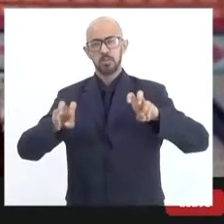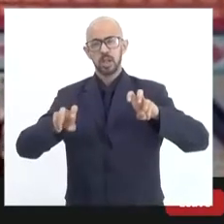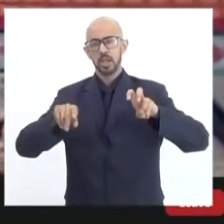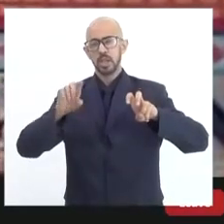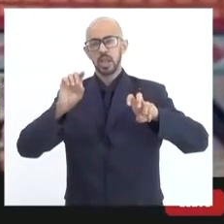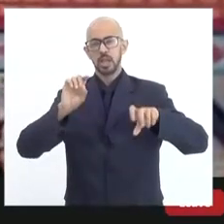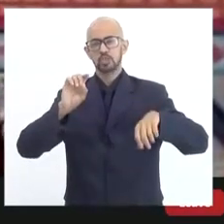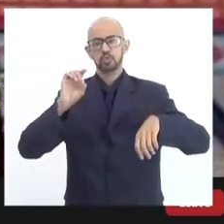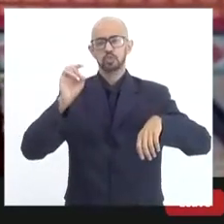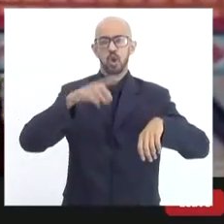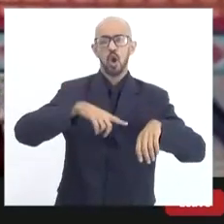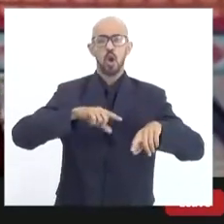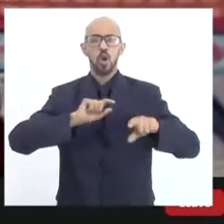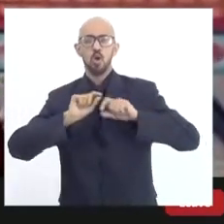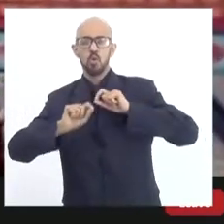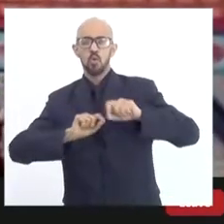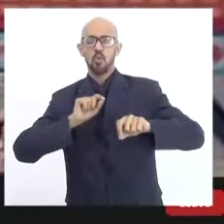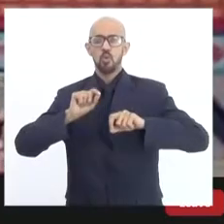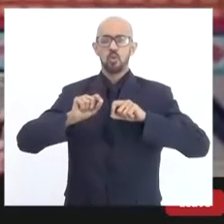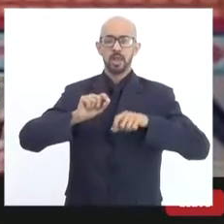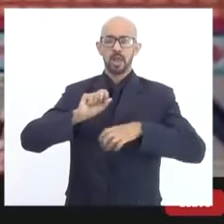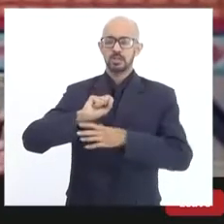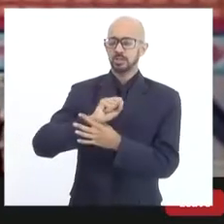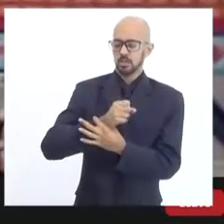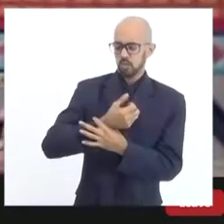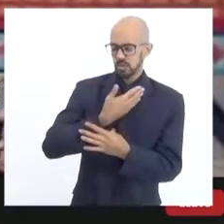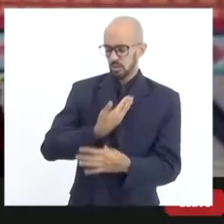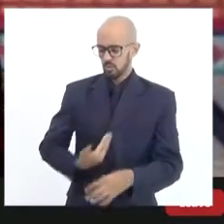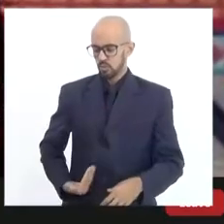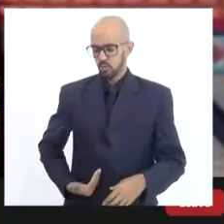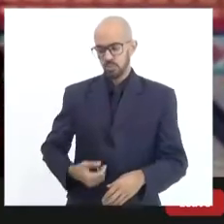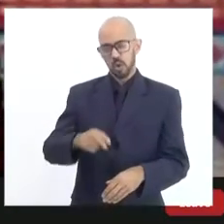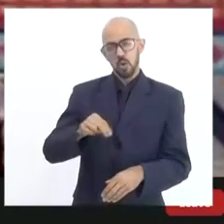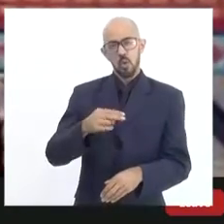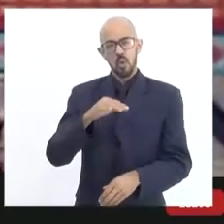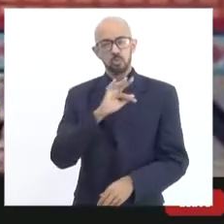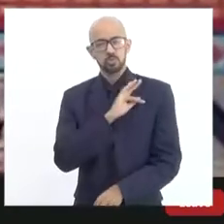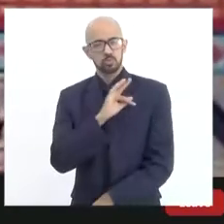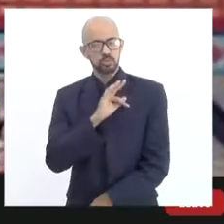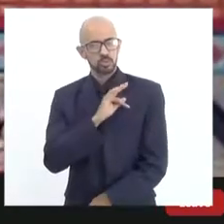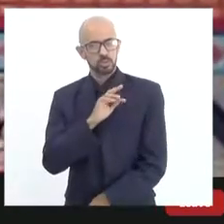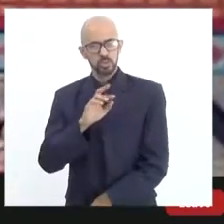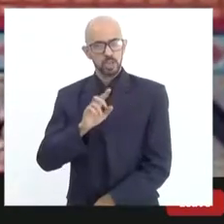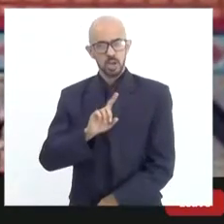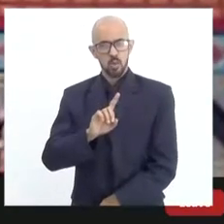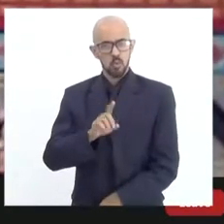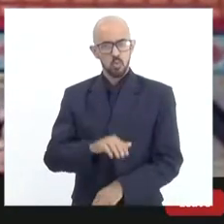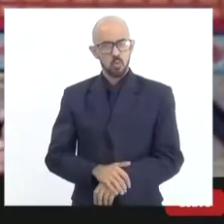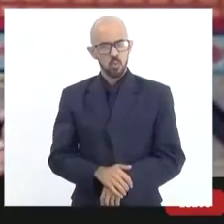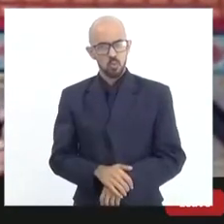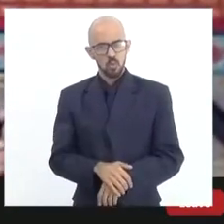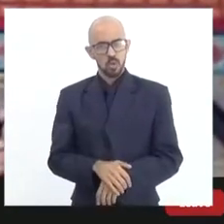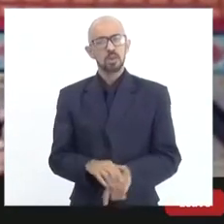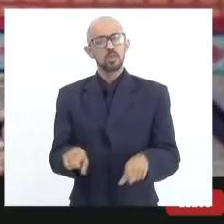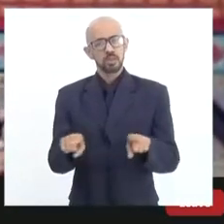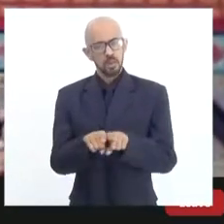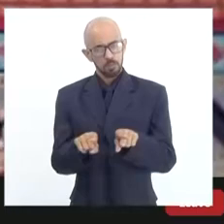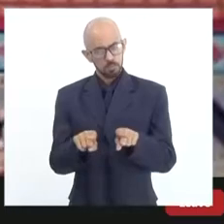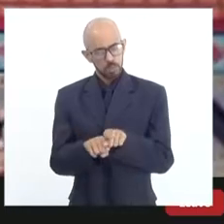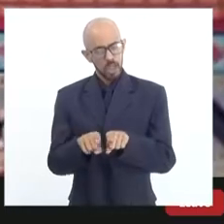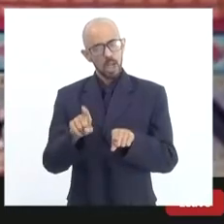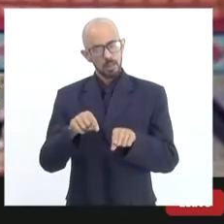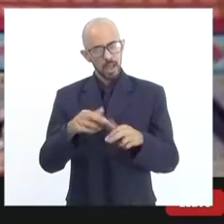perpasse somente o âmbito da segurança pública e das secretarias de polícia. Ele perpassa pelo estabelecimento de uma